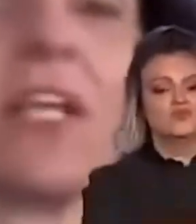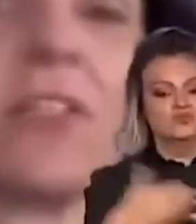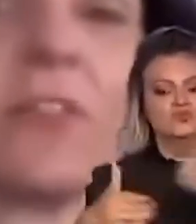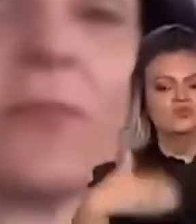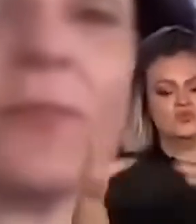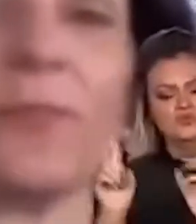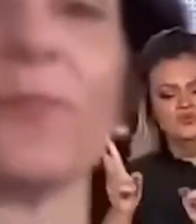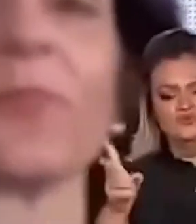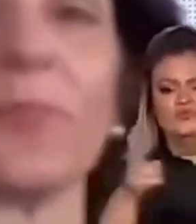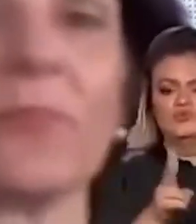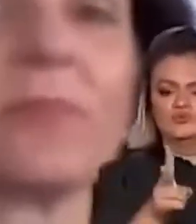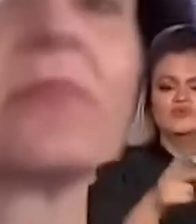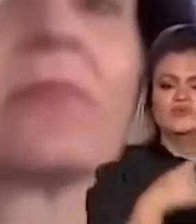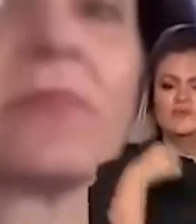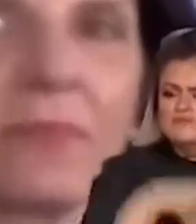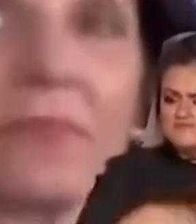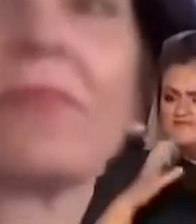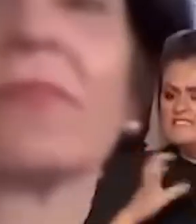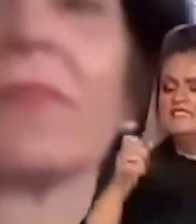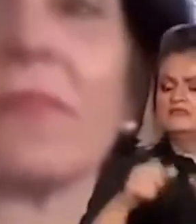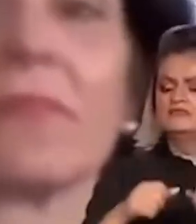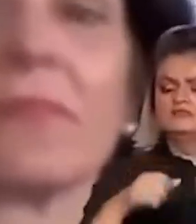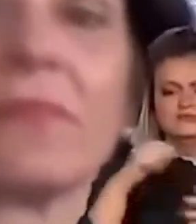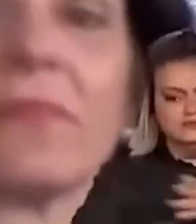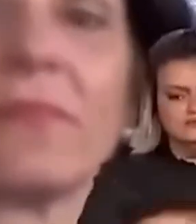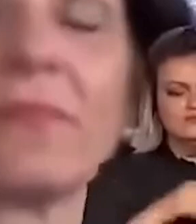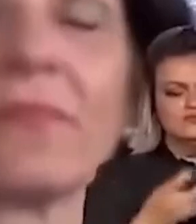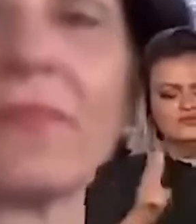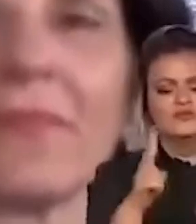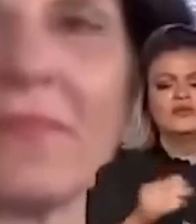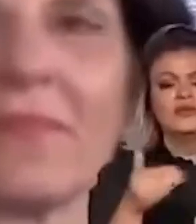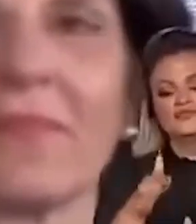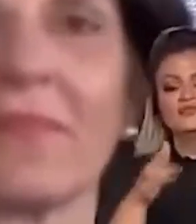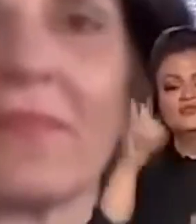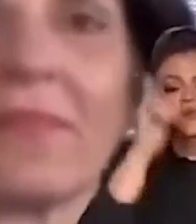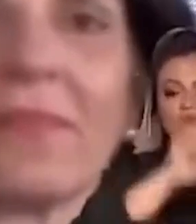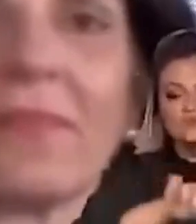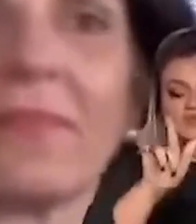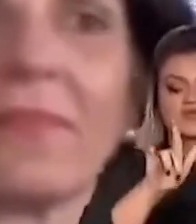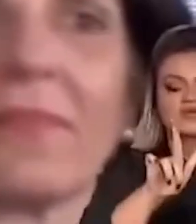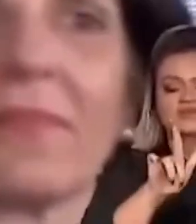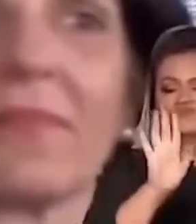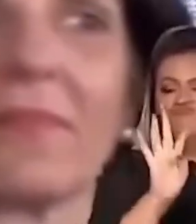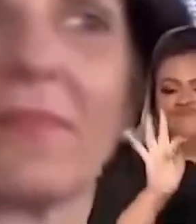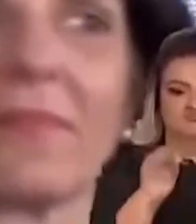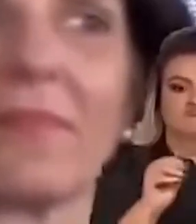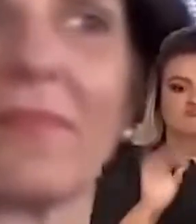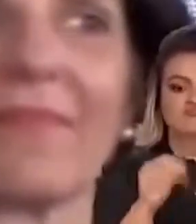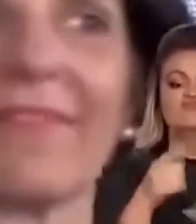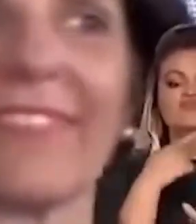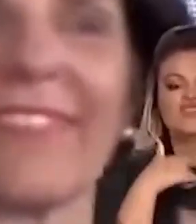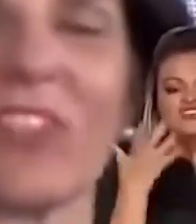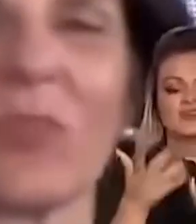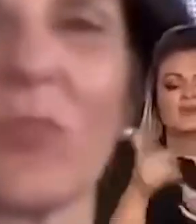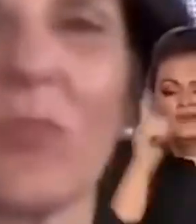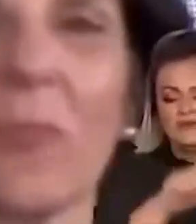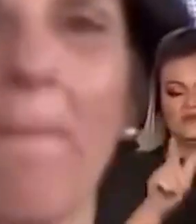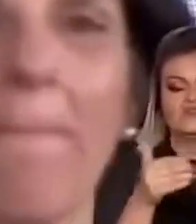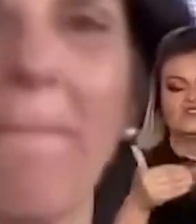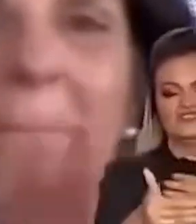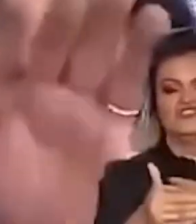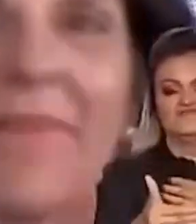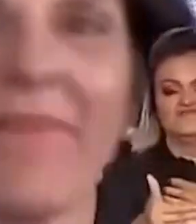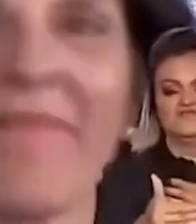evoluindo, continuem brigando para que a gente possa conquistar, sabe, tudo que vocês têm